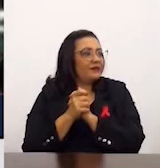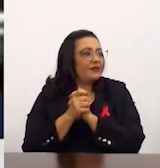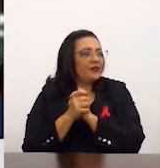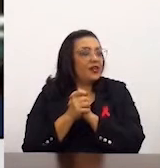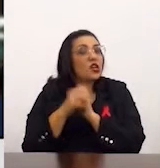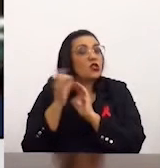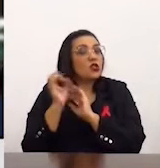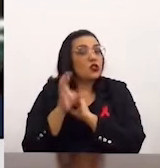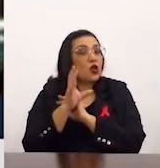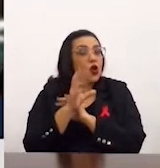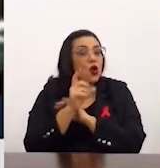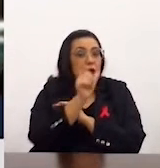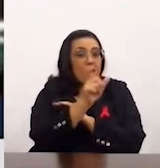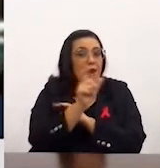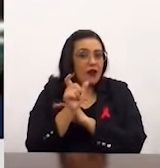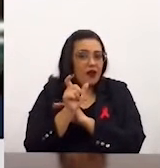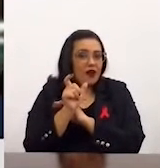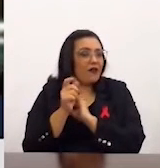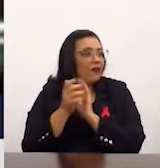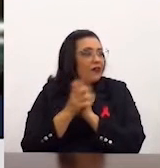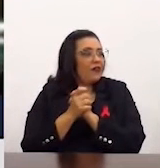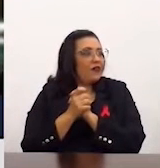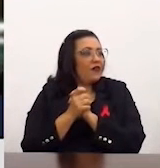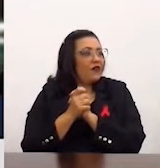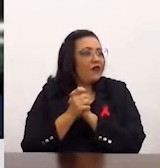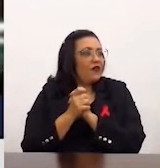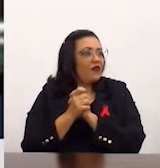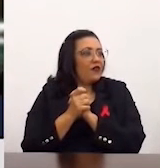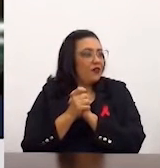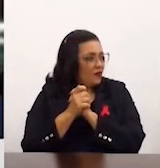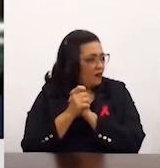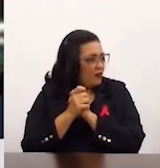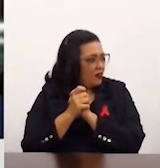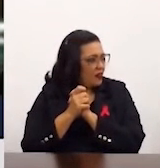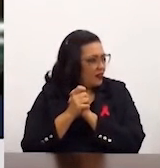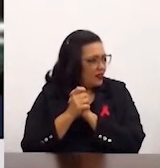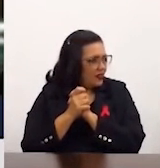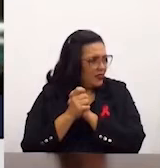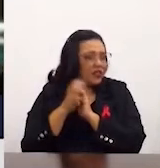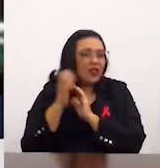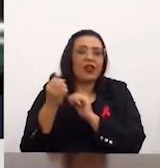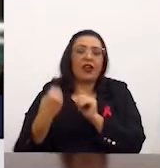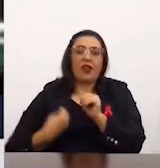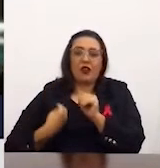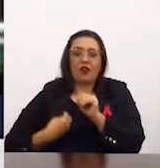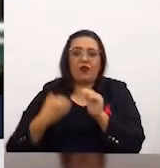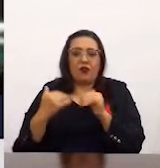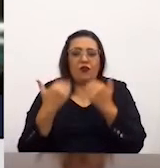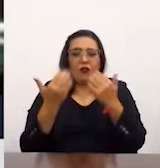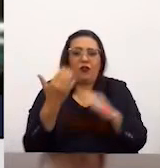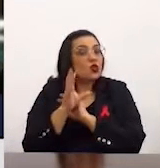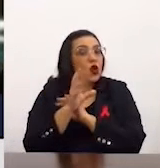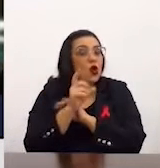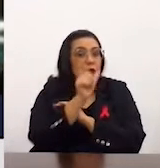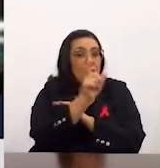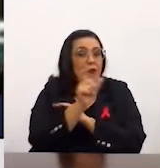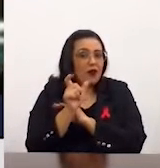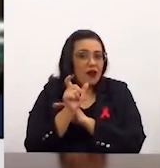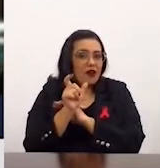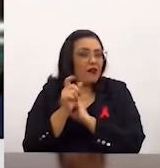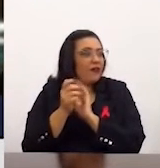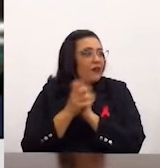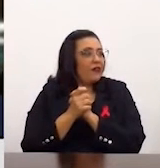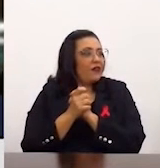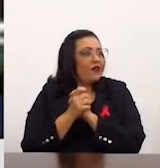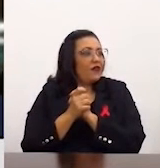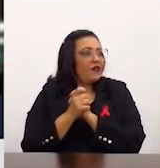comentou que mais uma praça, desta vez da Zona Norte, foi alvo de vândalos e ladrões no final de semana. Pessoal